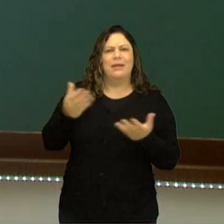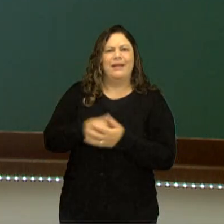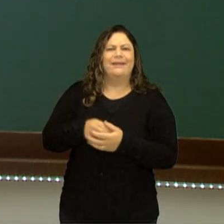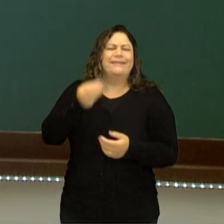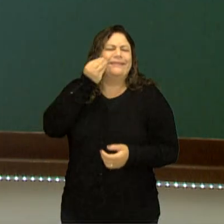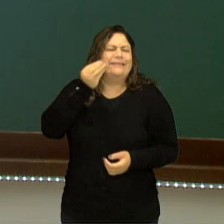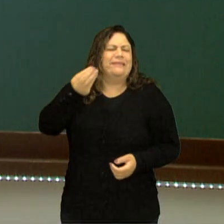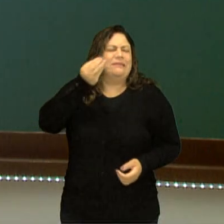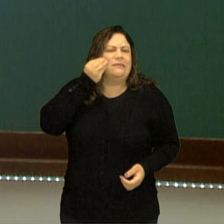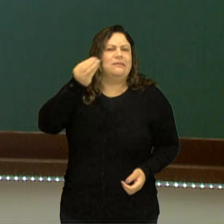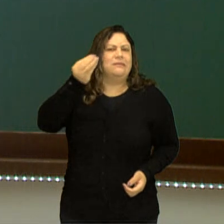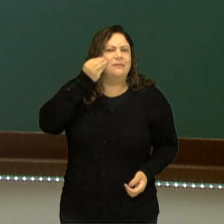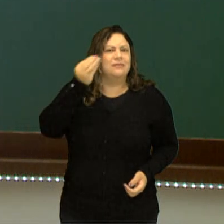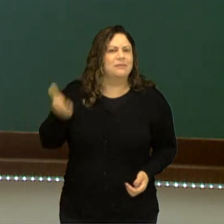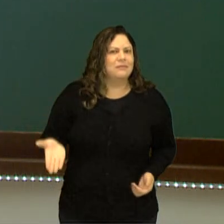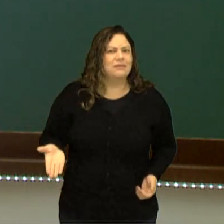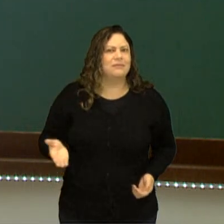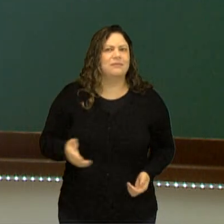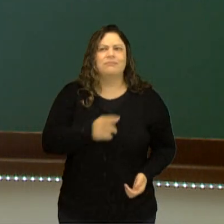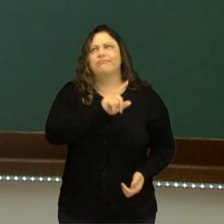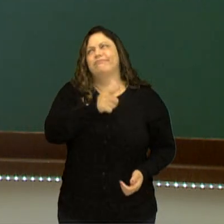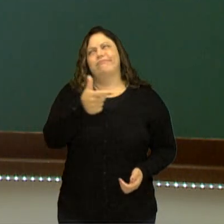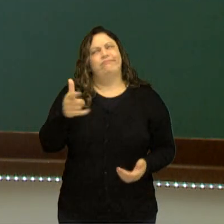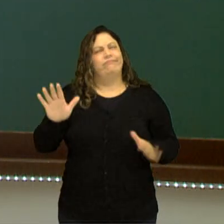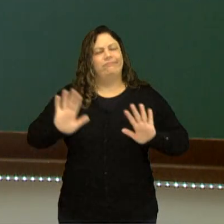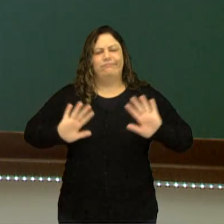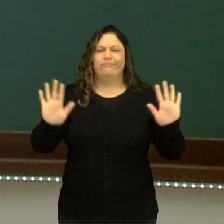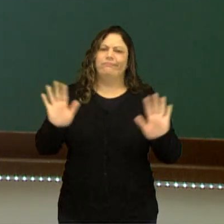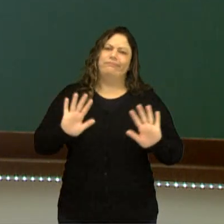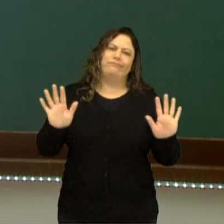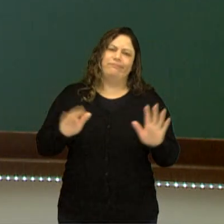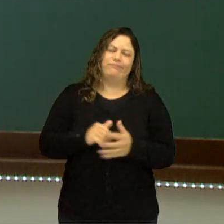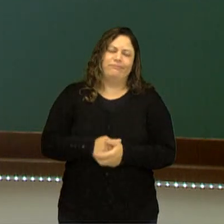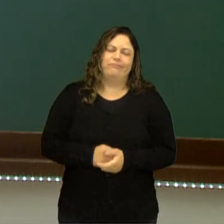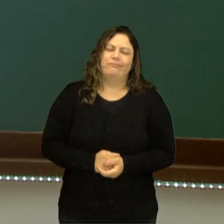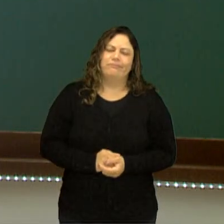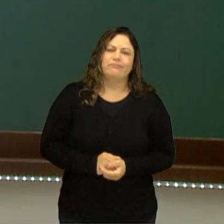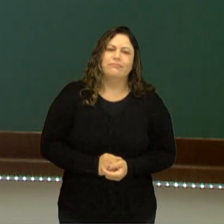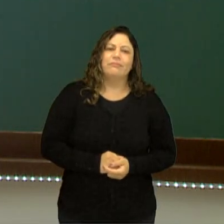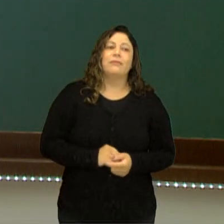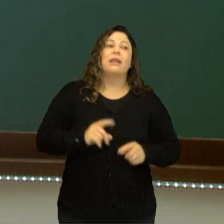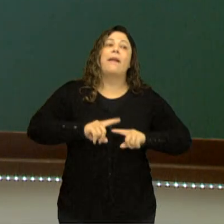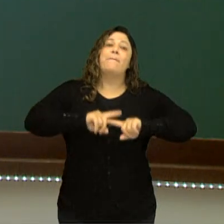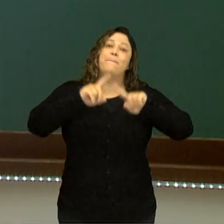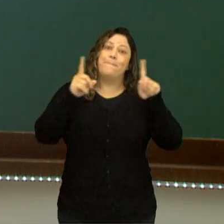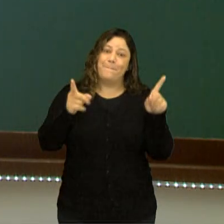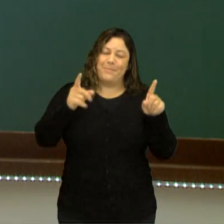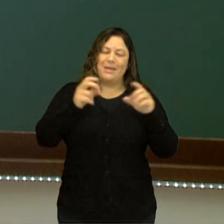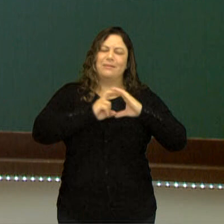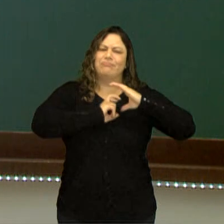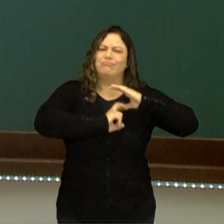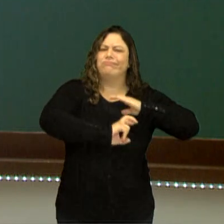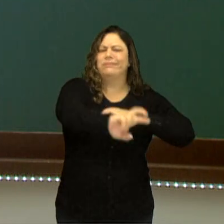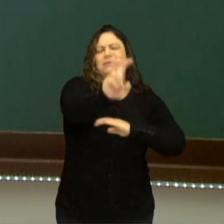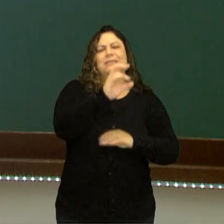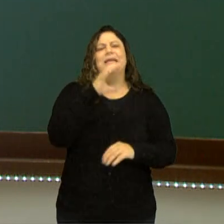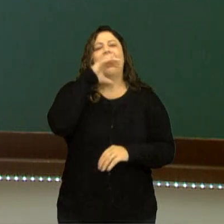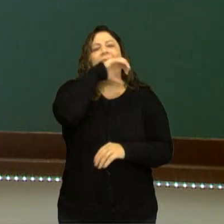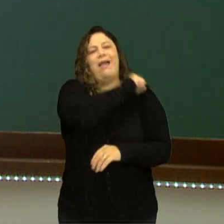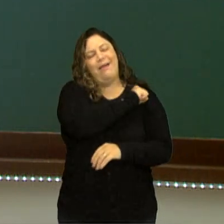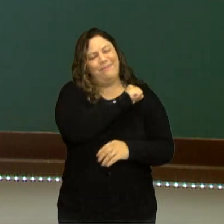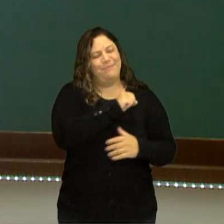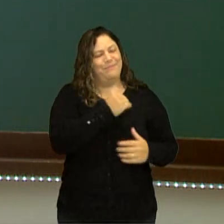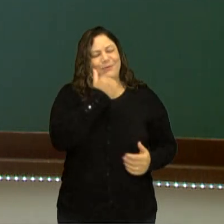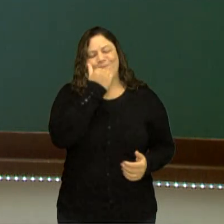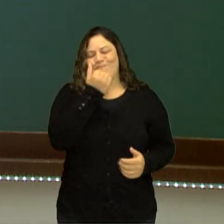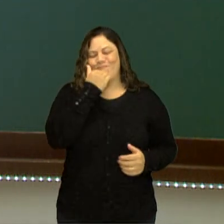tentativa ou não? Vimos que não, né? Já adiantei o desfecho. Mas o bonde estava muito rápido, né? Ele não